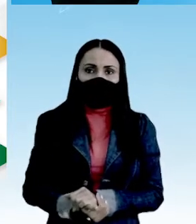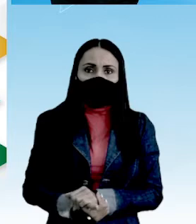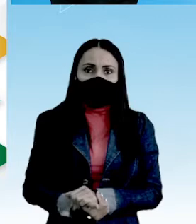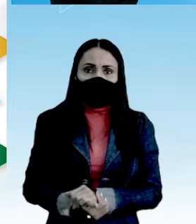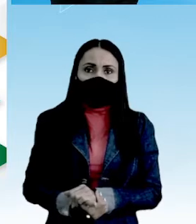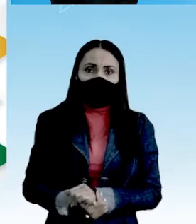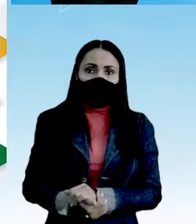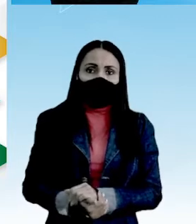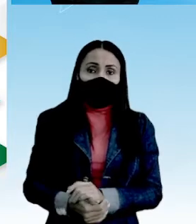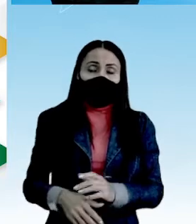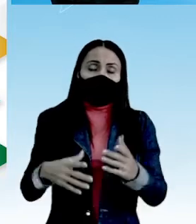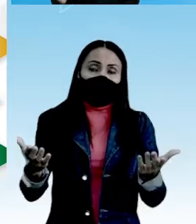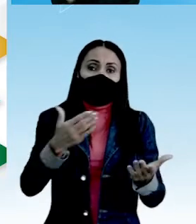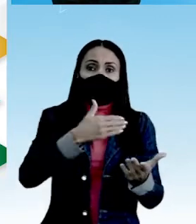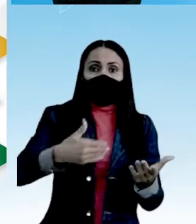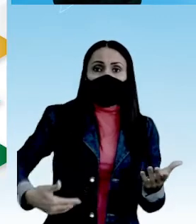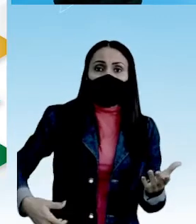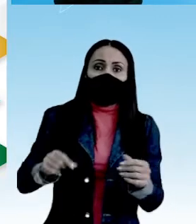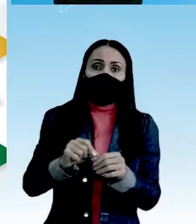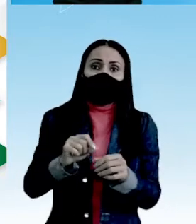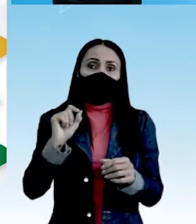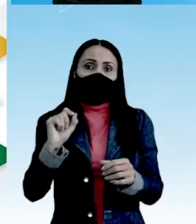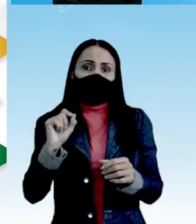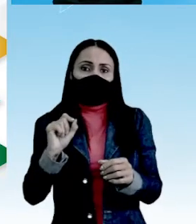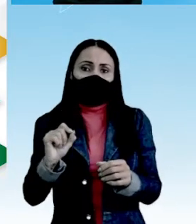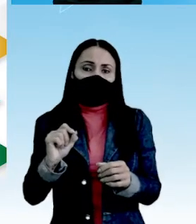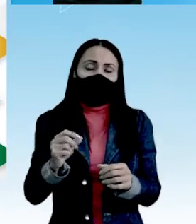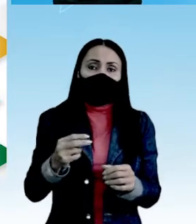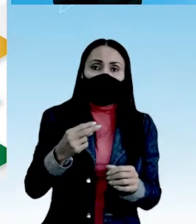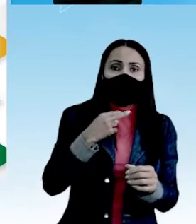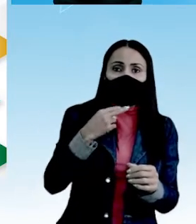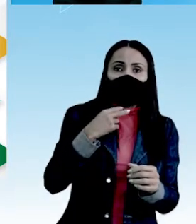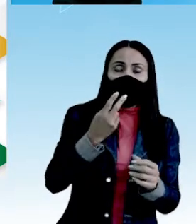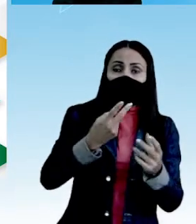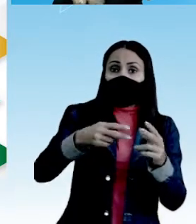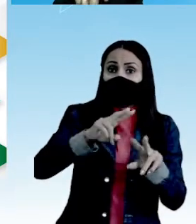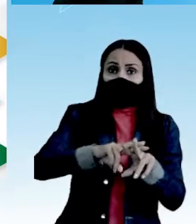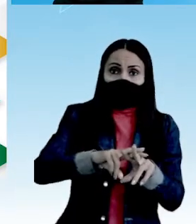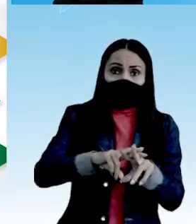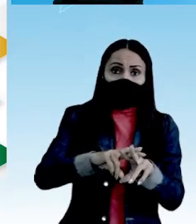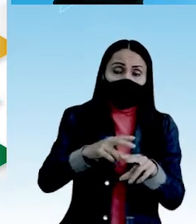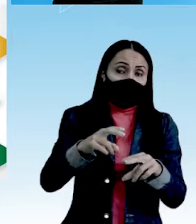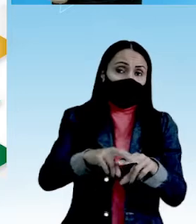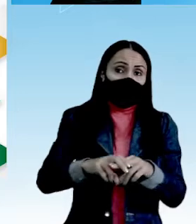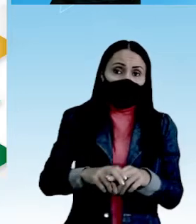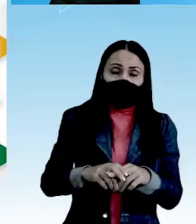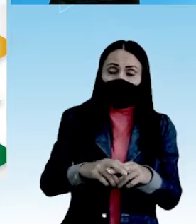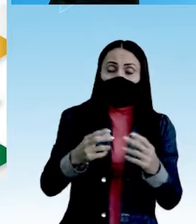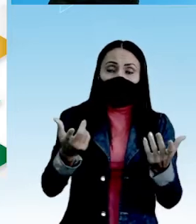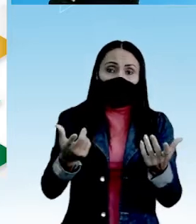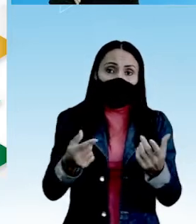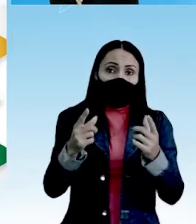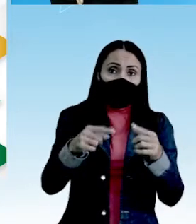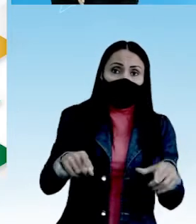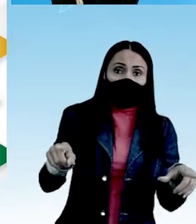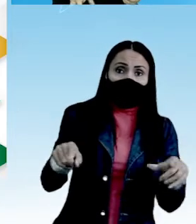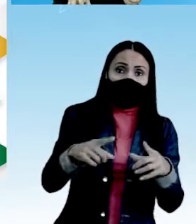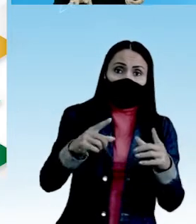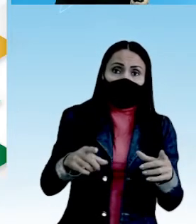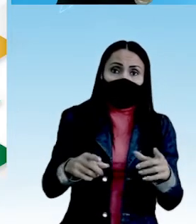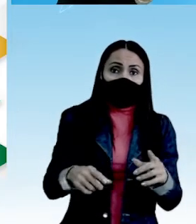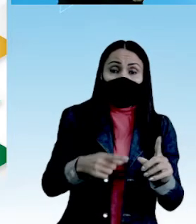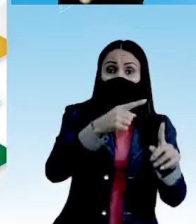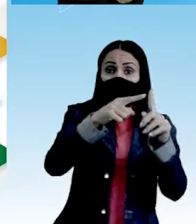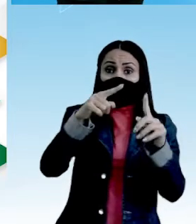Então, o que o governo fez? Não podia prender lá por causa da música, nem que proibir. Então, eles tentavam proibir-la de